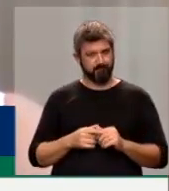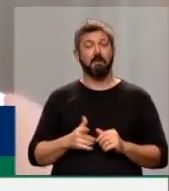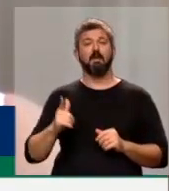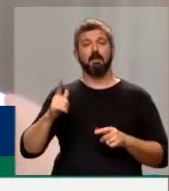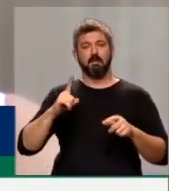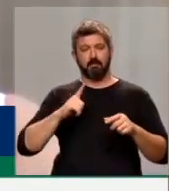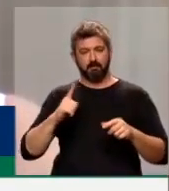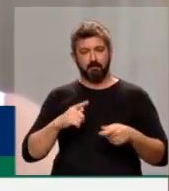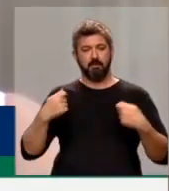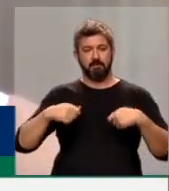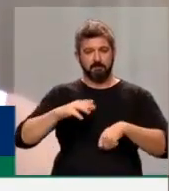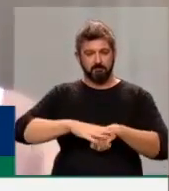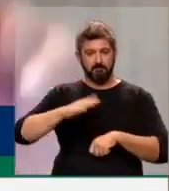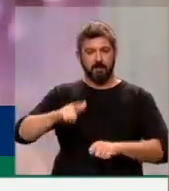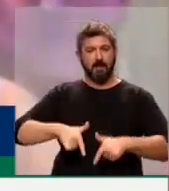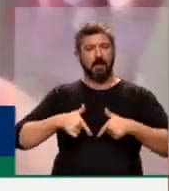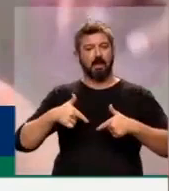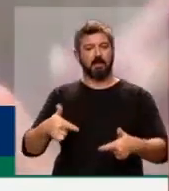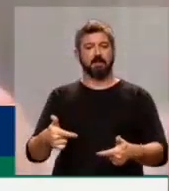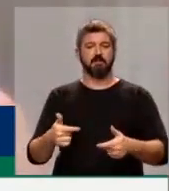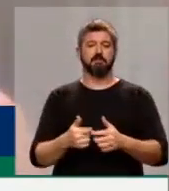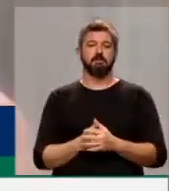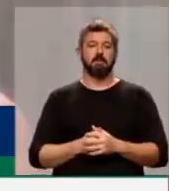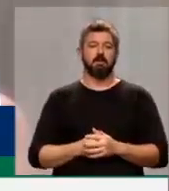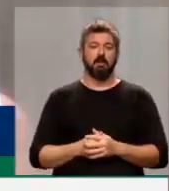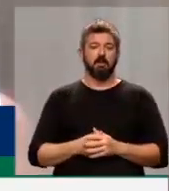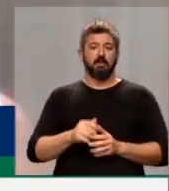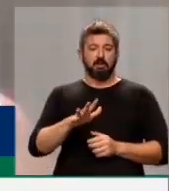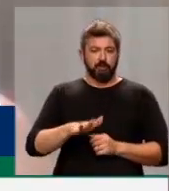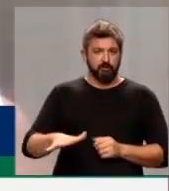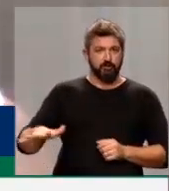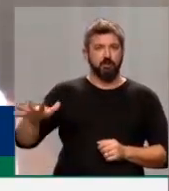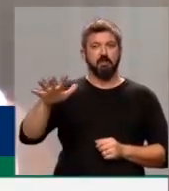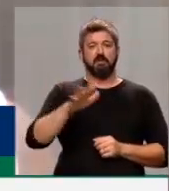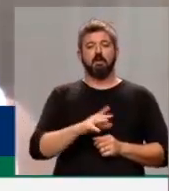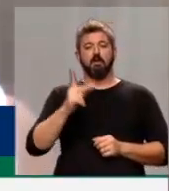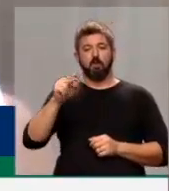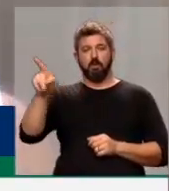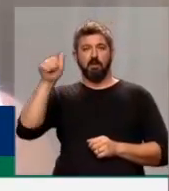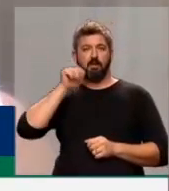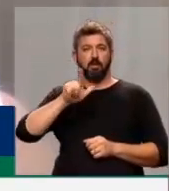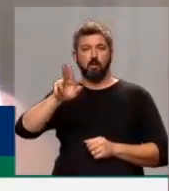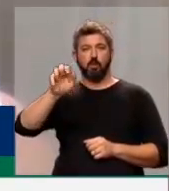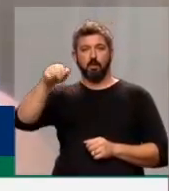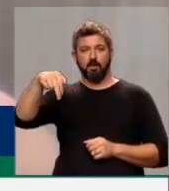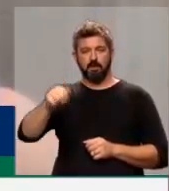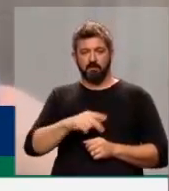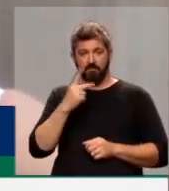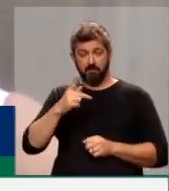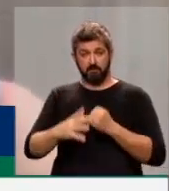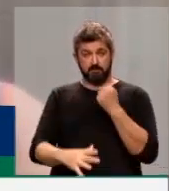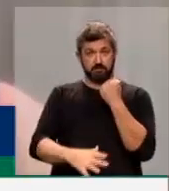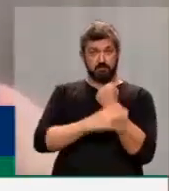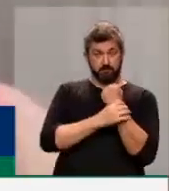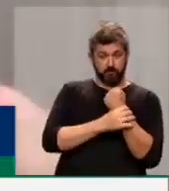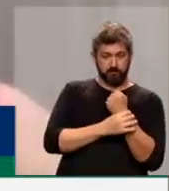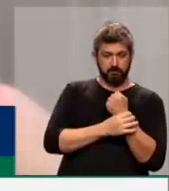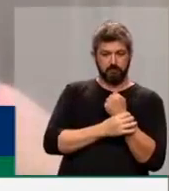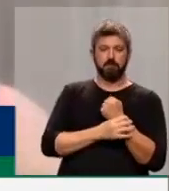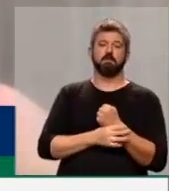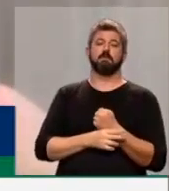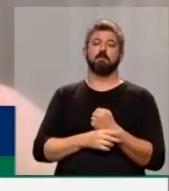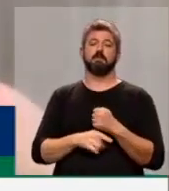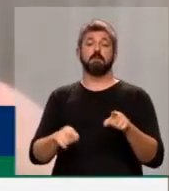gente precisa de uma ação dessa questão geral que a Luana apontou, nós precisamos ter segurança, mas